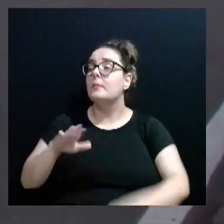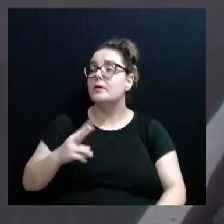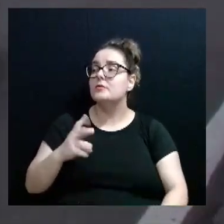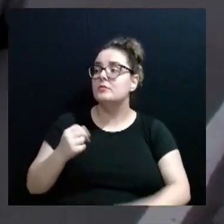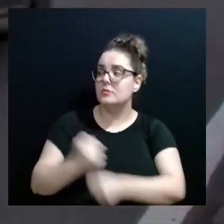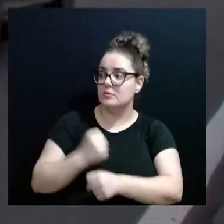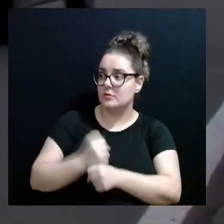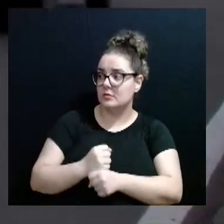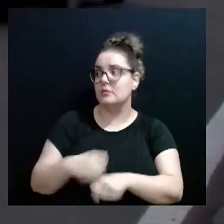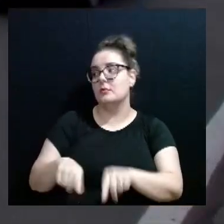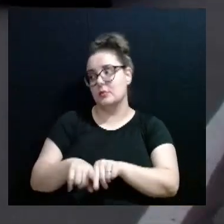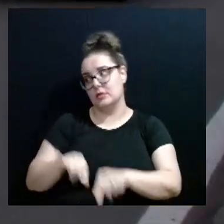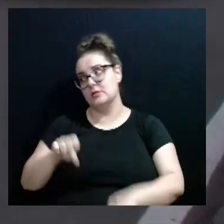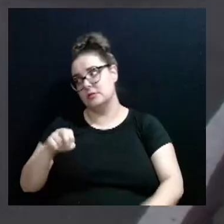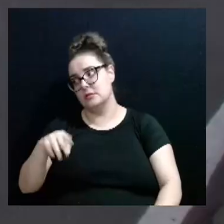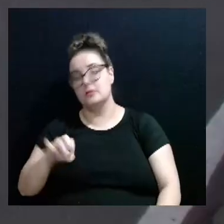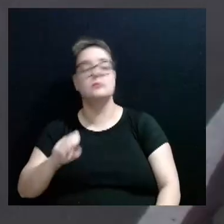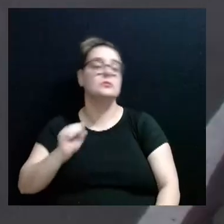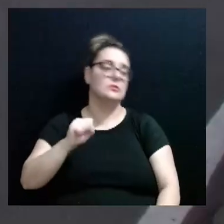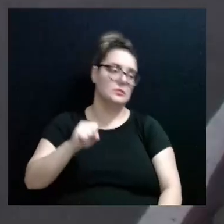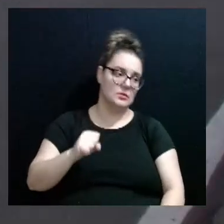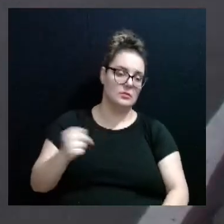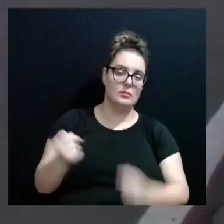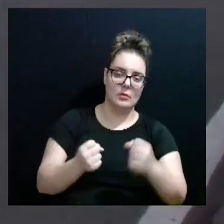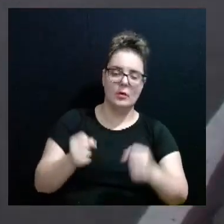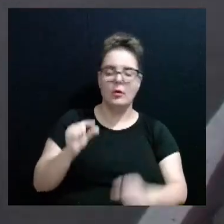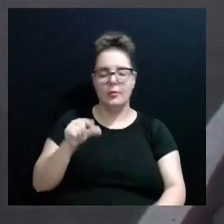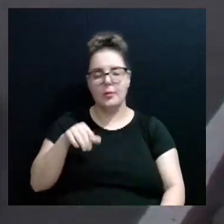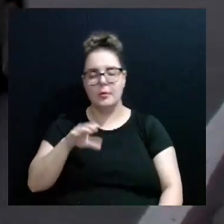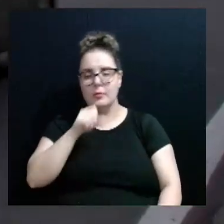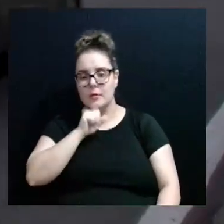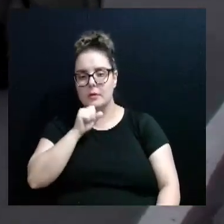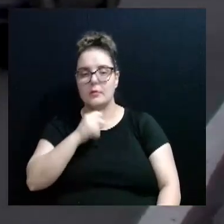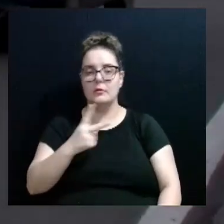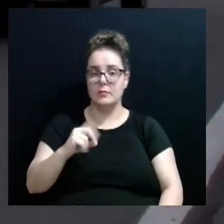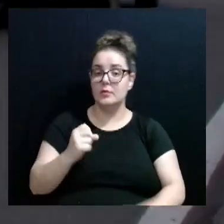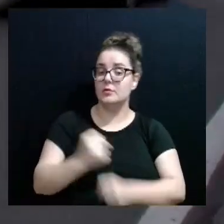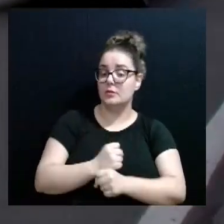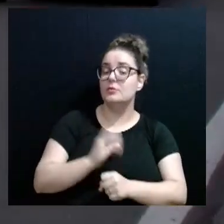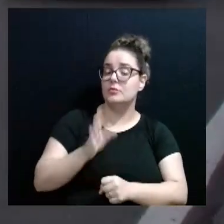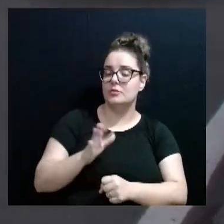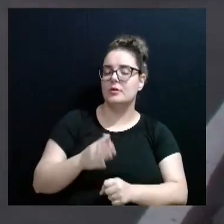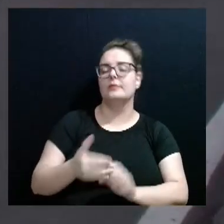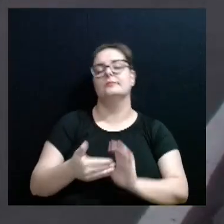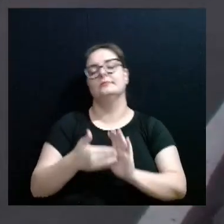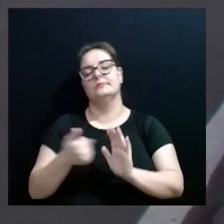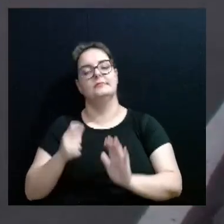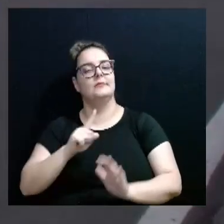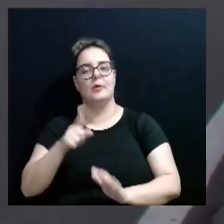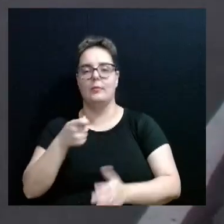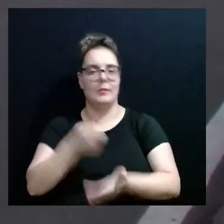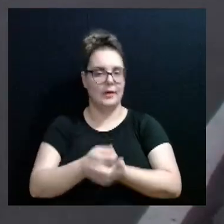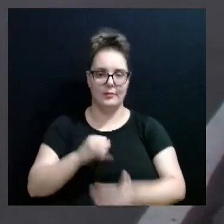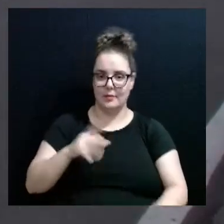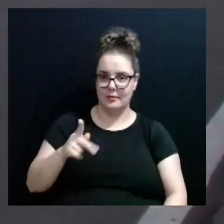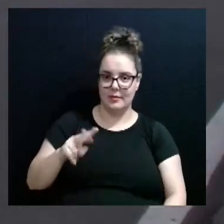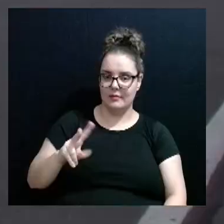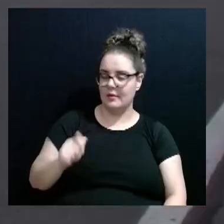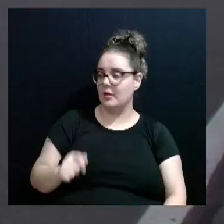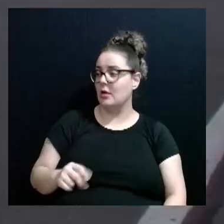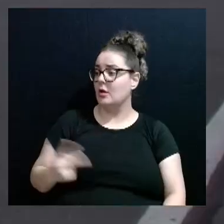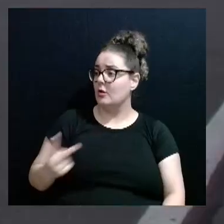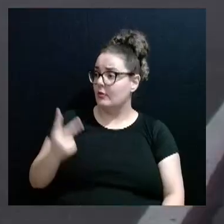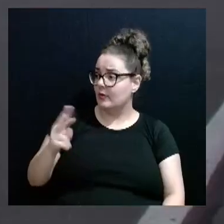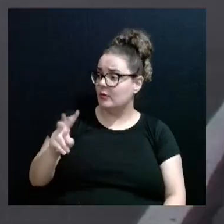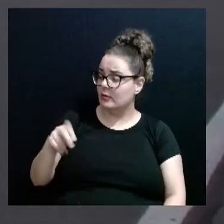Exatamente, você tem aquele veículo um pouquinho mais velho, 20 anos, já pode contar com a isenção. E, doutor, o valor venal do veículo que serve de base